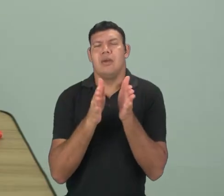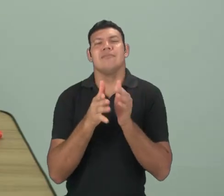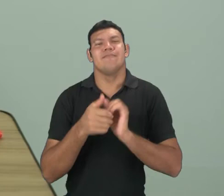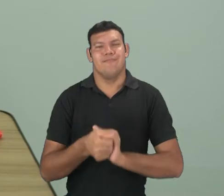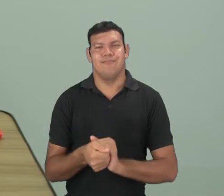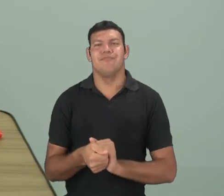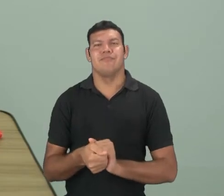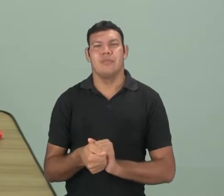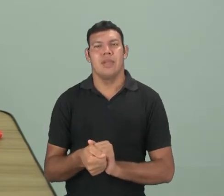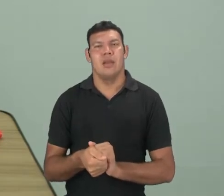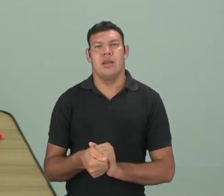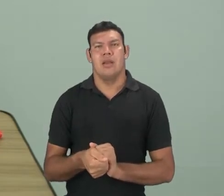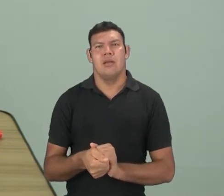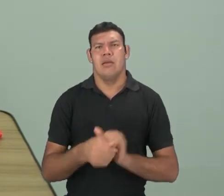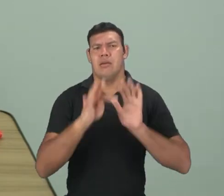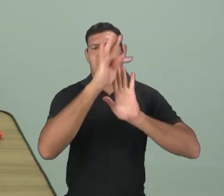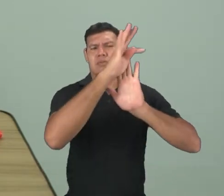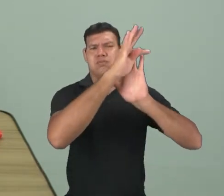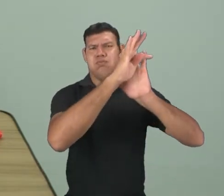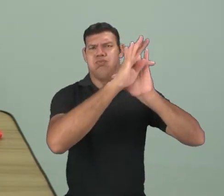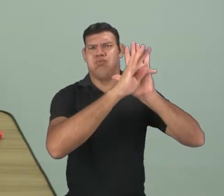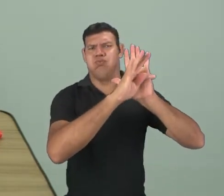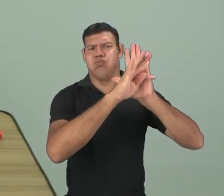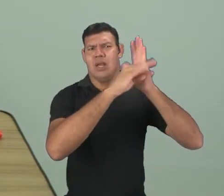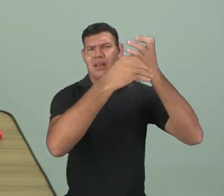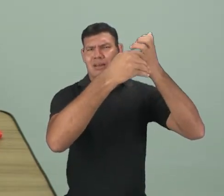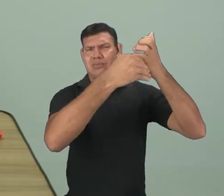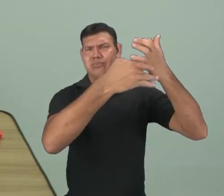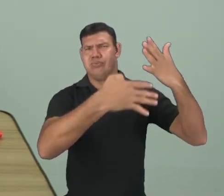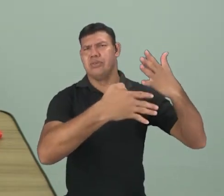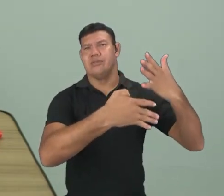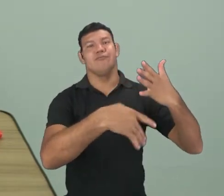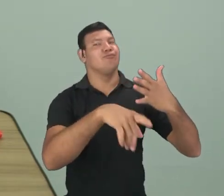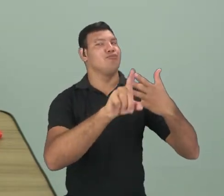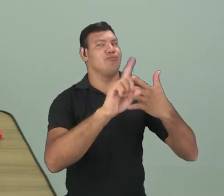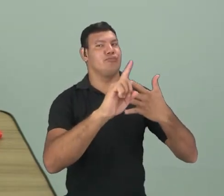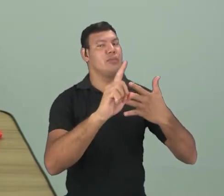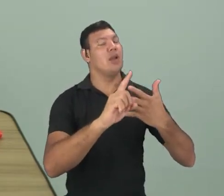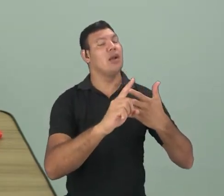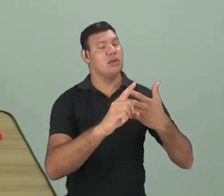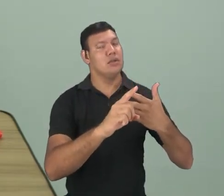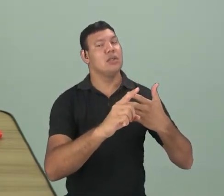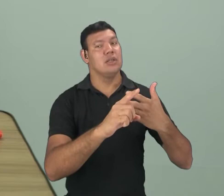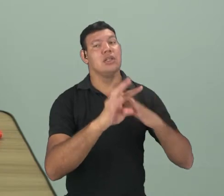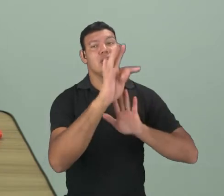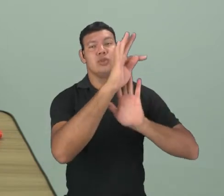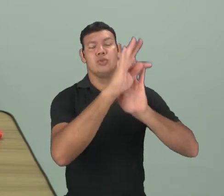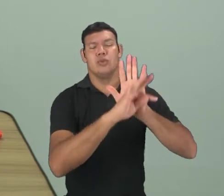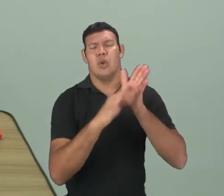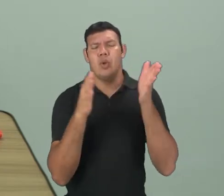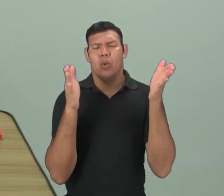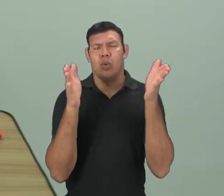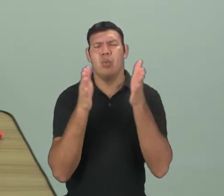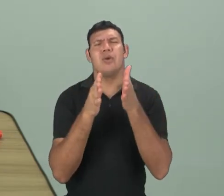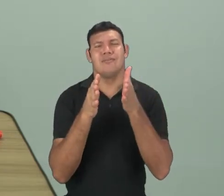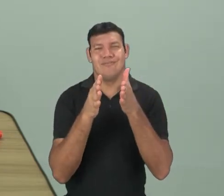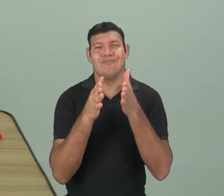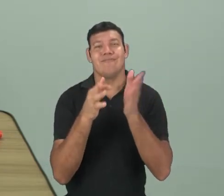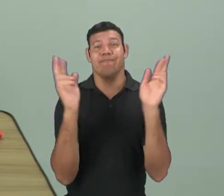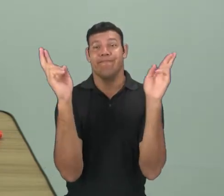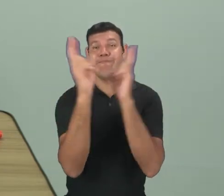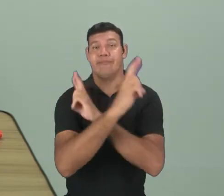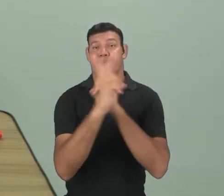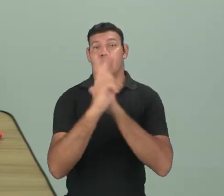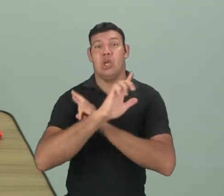Ou seja, não é um texto tão longo, né? As narrativas, elas precisam ser curtas em relação